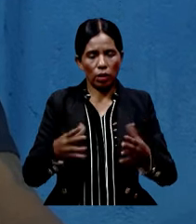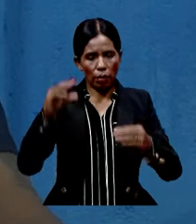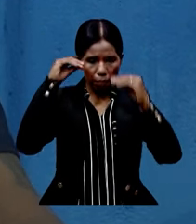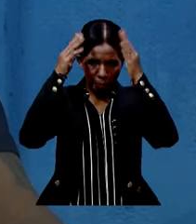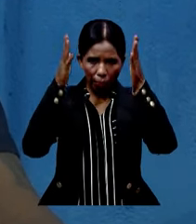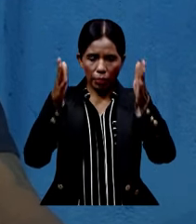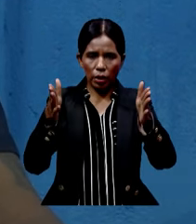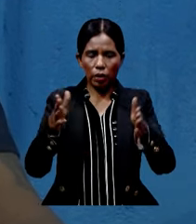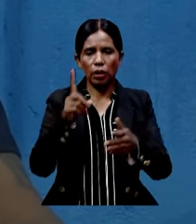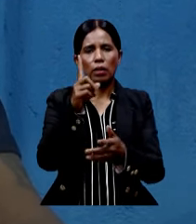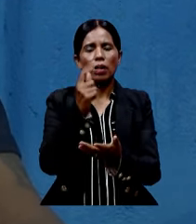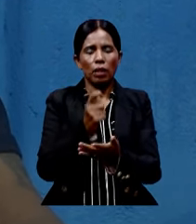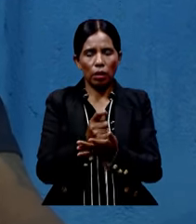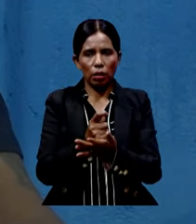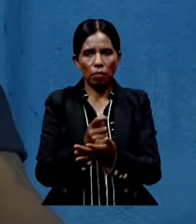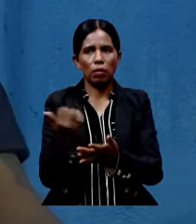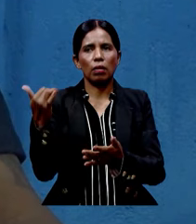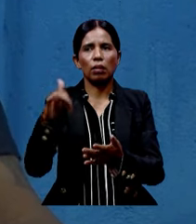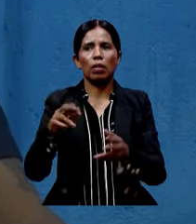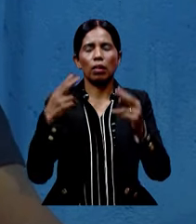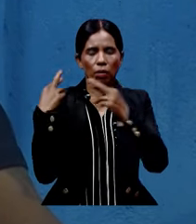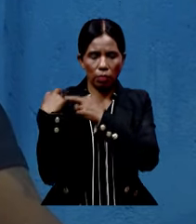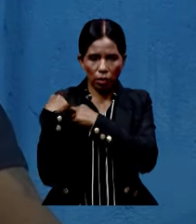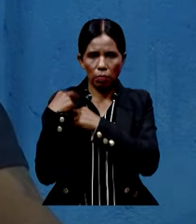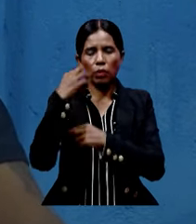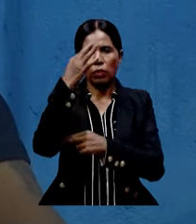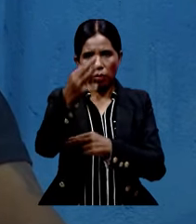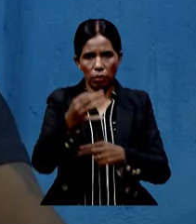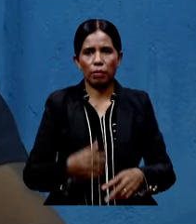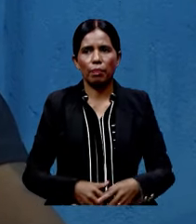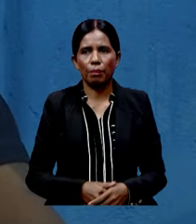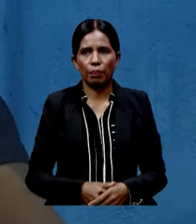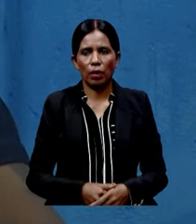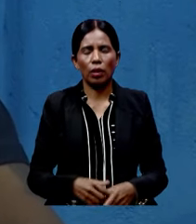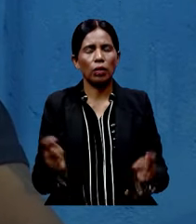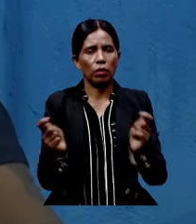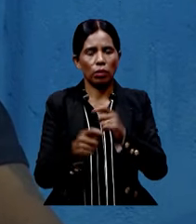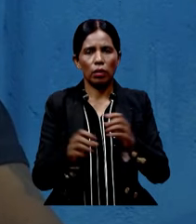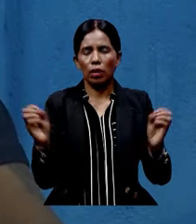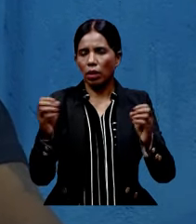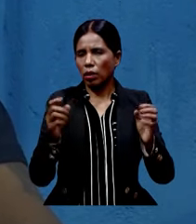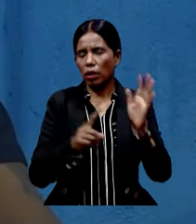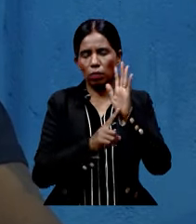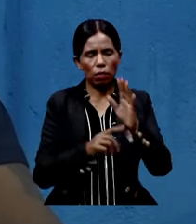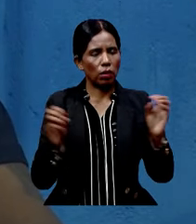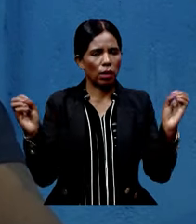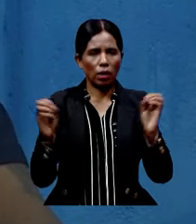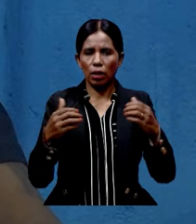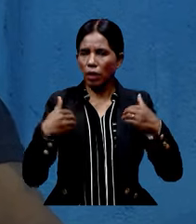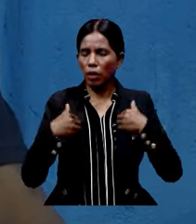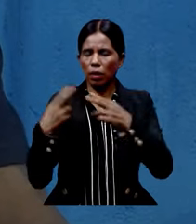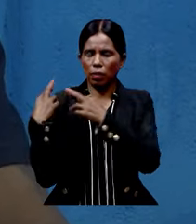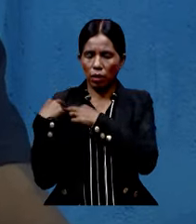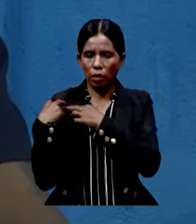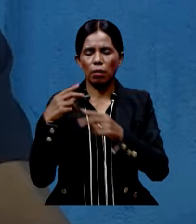militar neninia ne responsabilidade baoin, e ne hatur kata itala responsabilidade. Ba elemento nebe mak durante